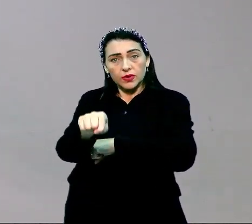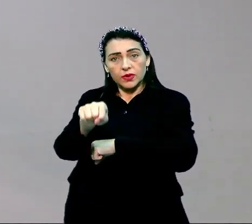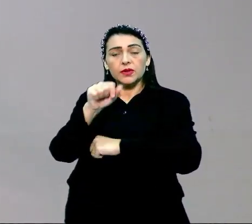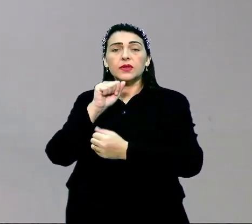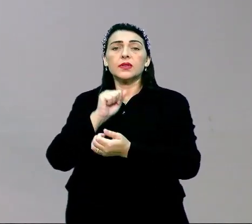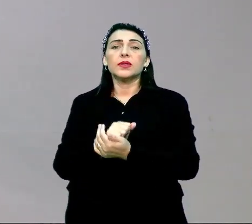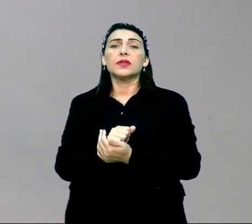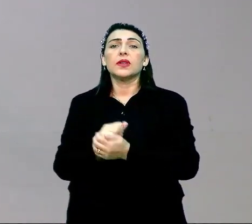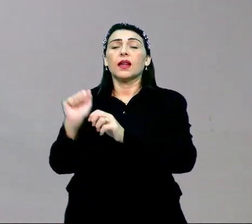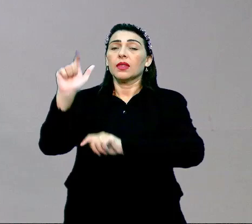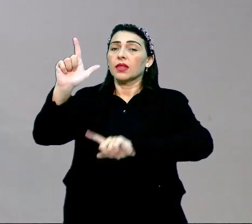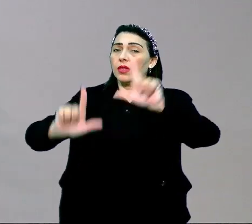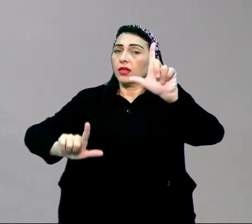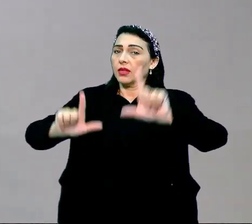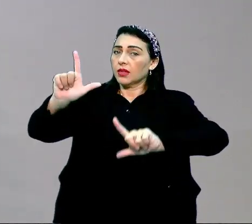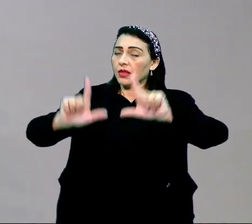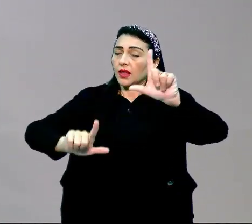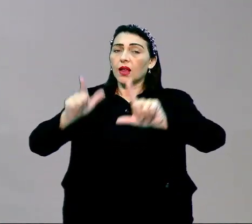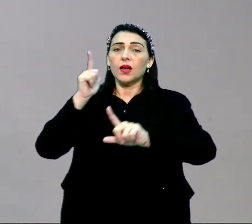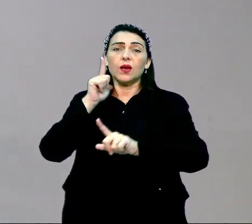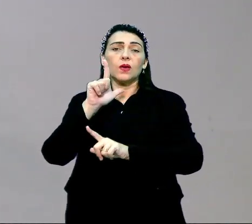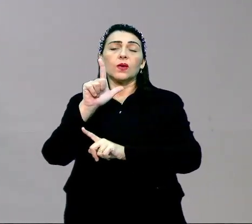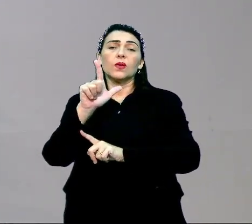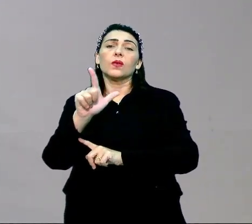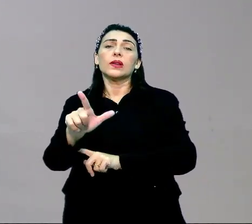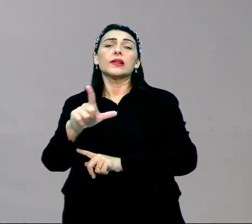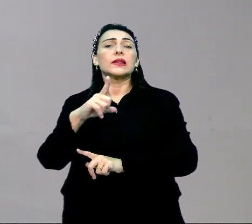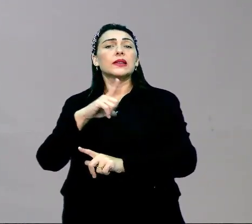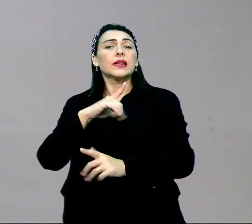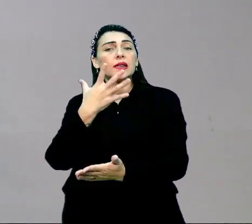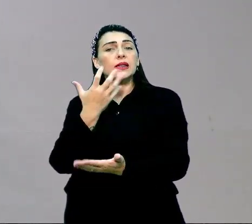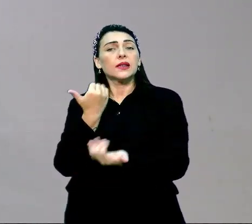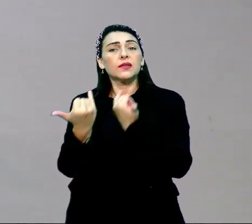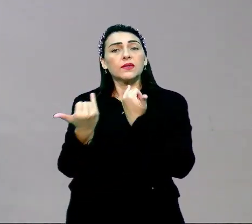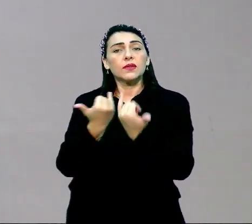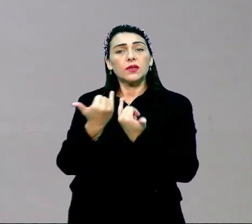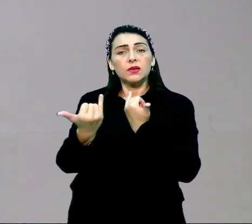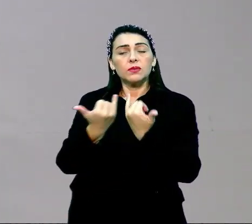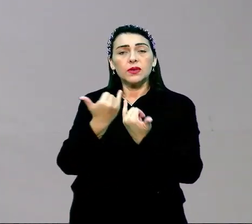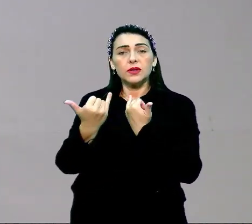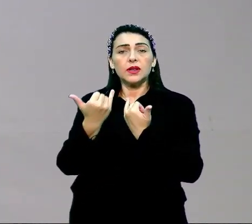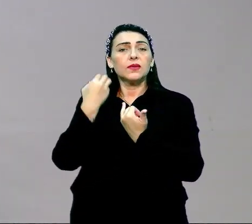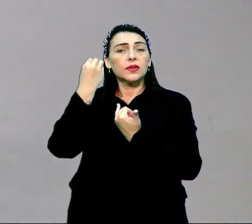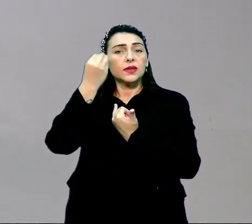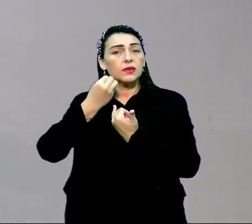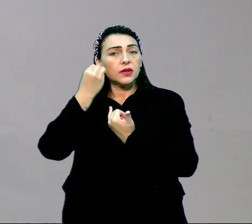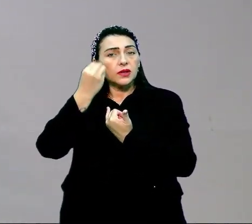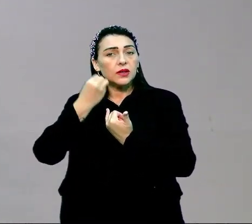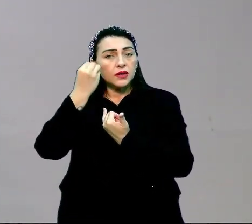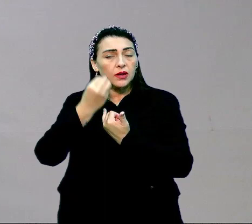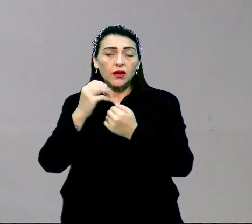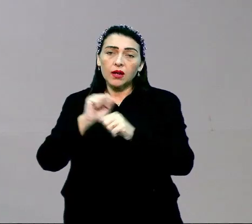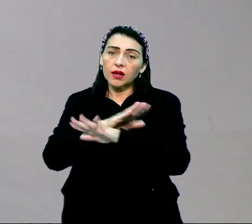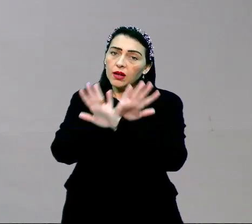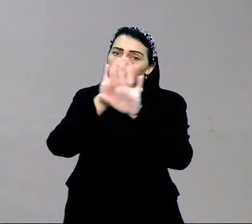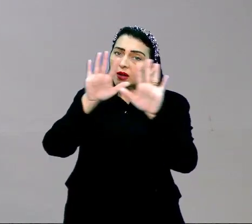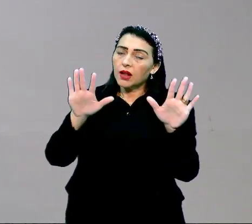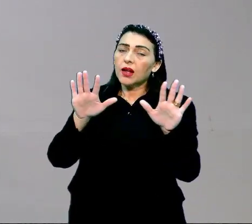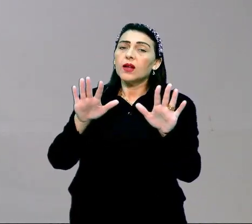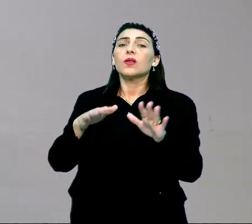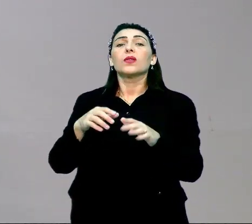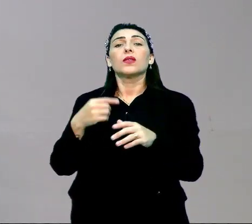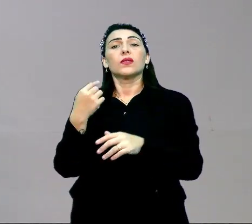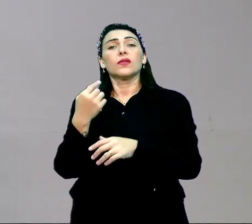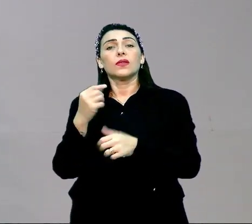meio da tela aqui a gente vai conseguindo ter acesso a essa informação, a gente vai experienciando. É claro que quando a gente